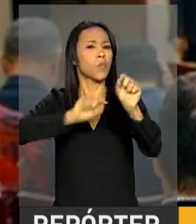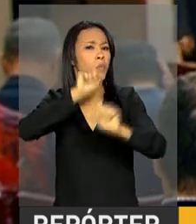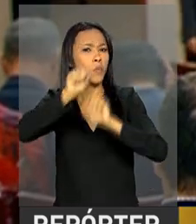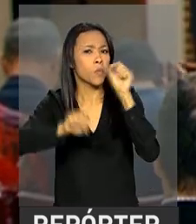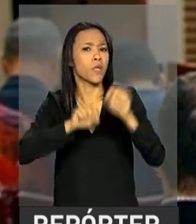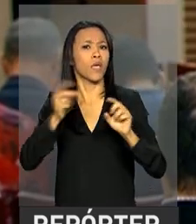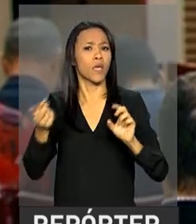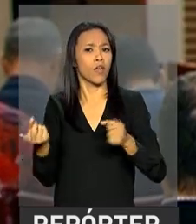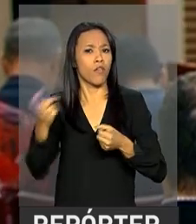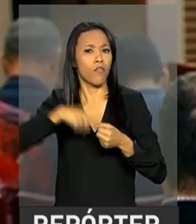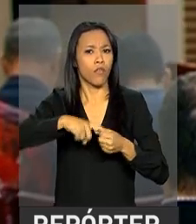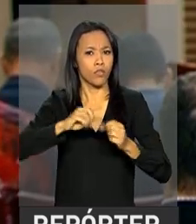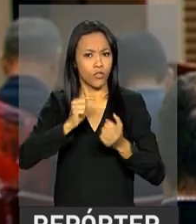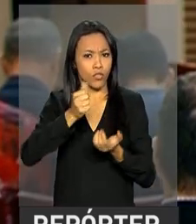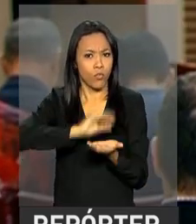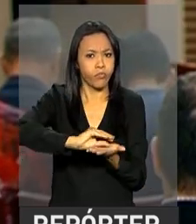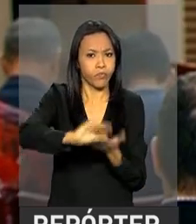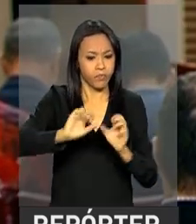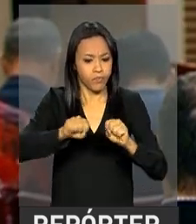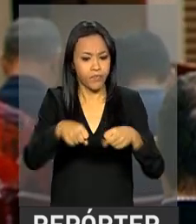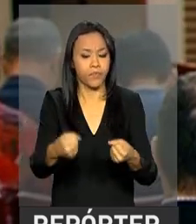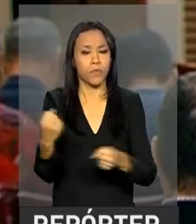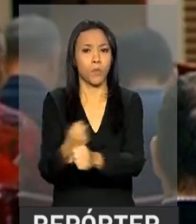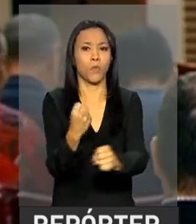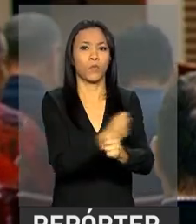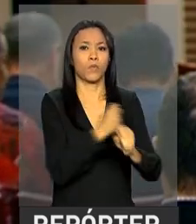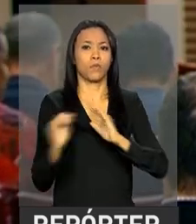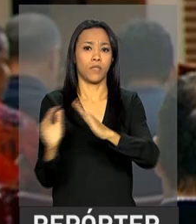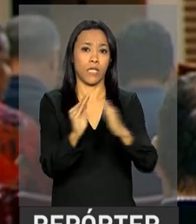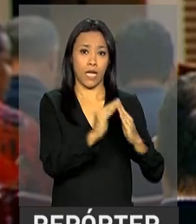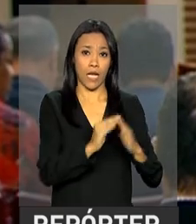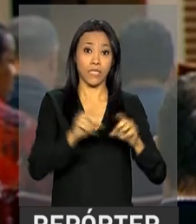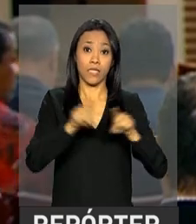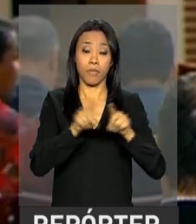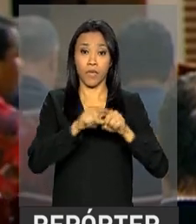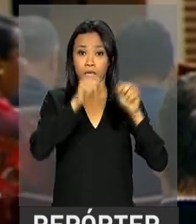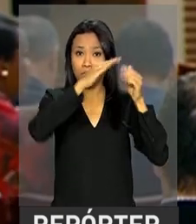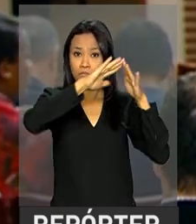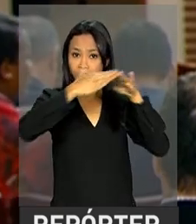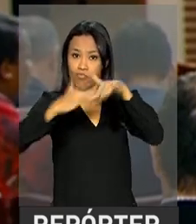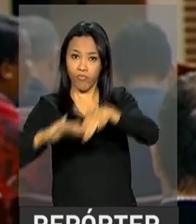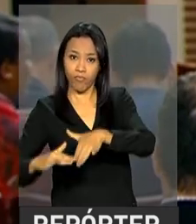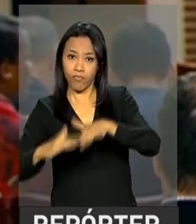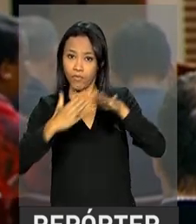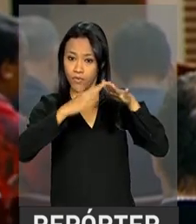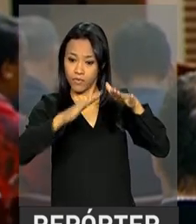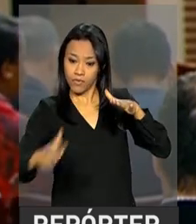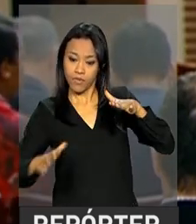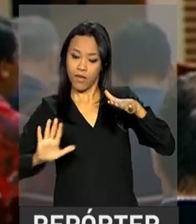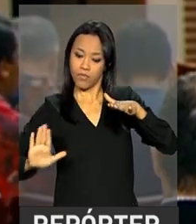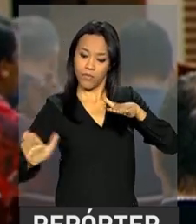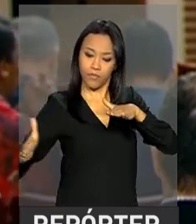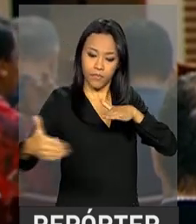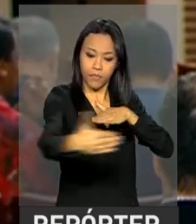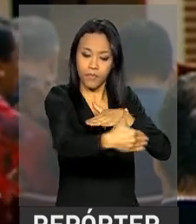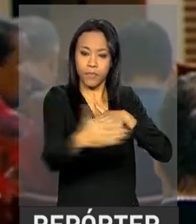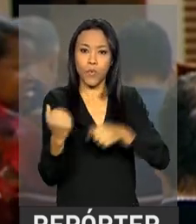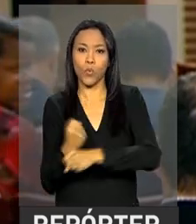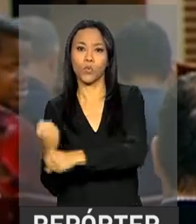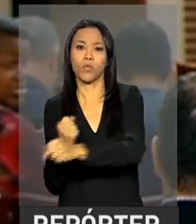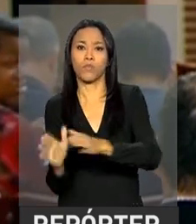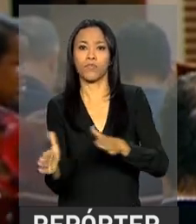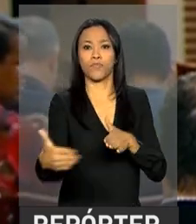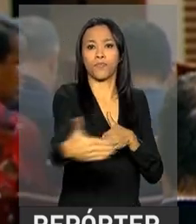de investimentos em habitação, além de medidas de contenção nas encostas da região serrana aqui do Rio de Janeiro. O objetivo